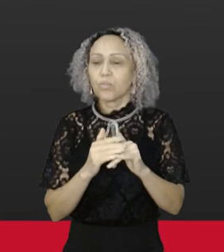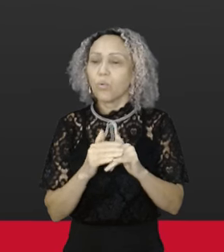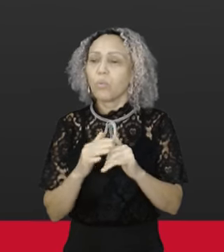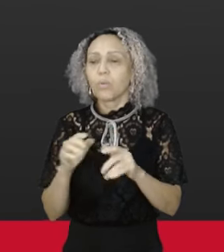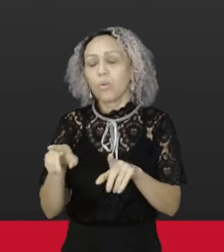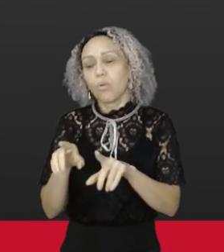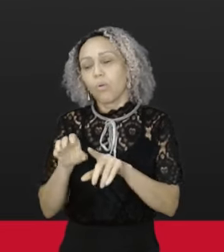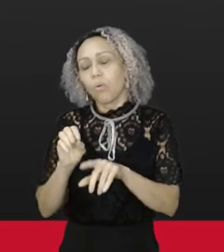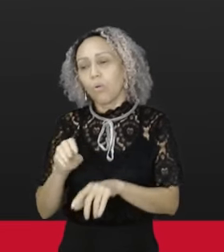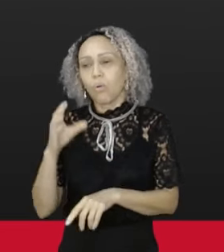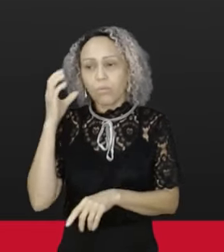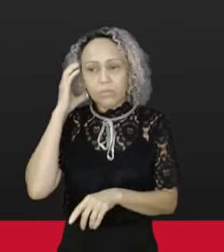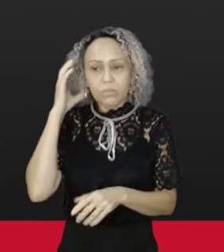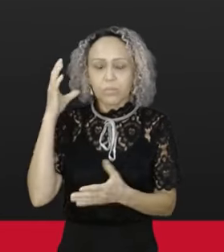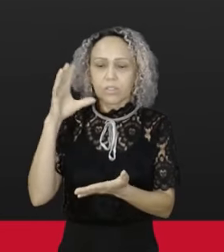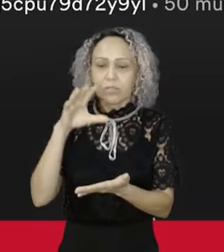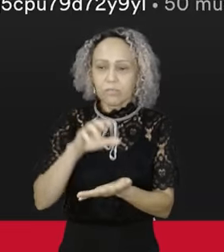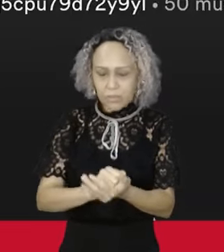podcast No Spotify